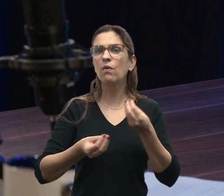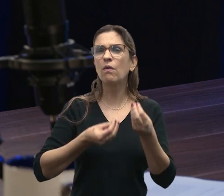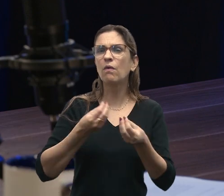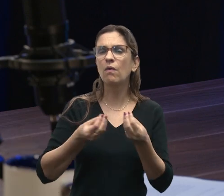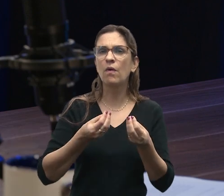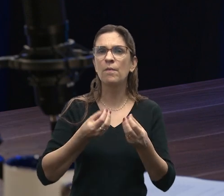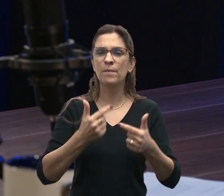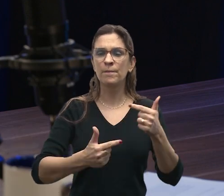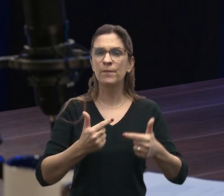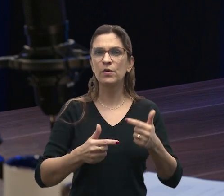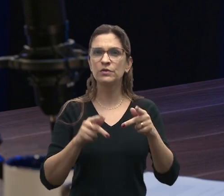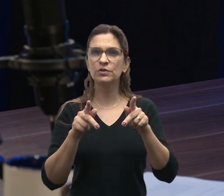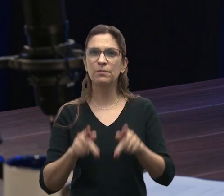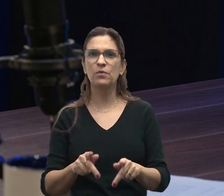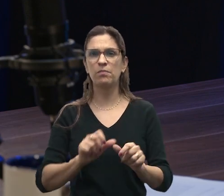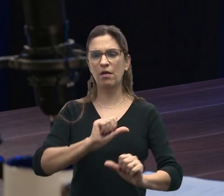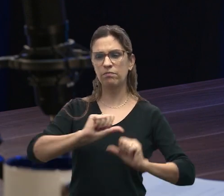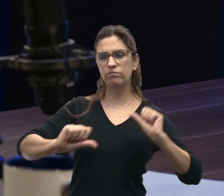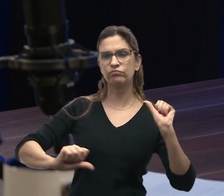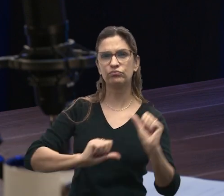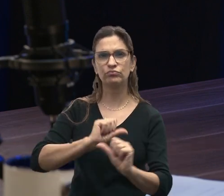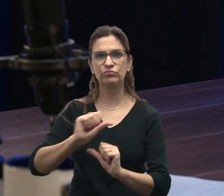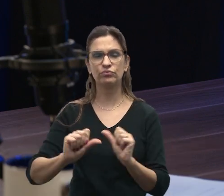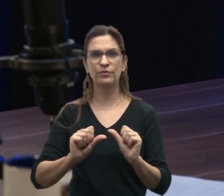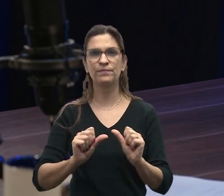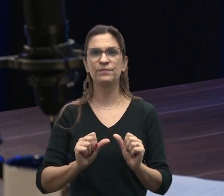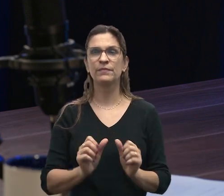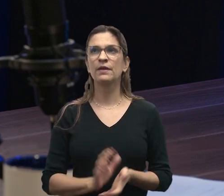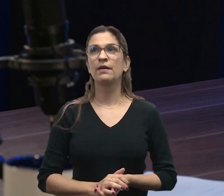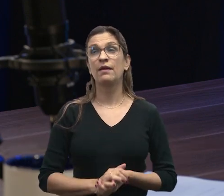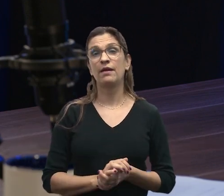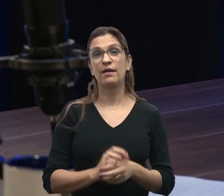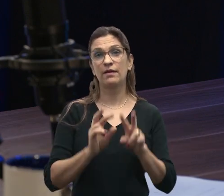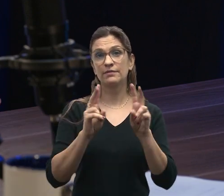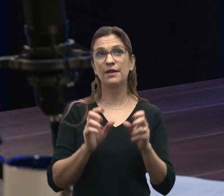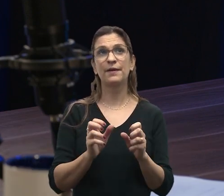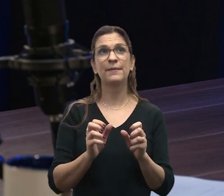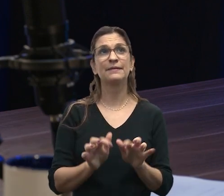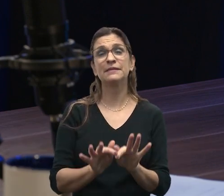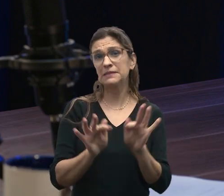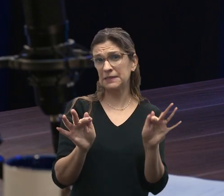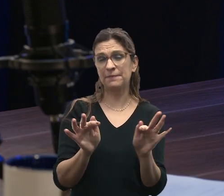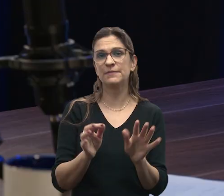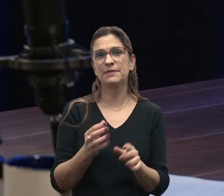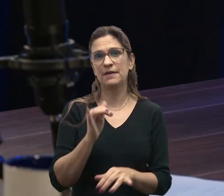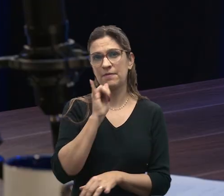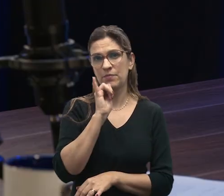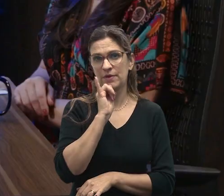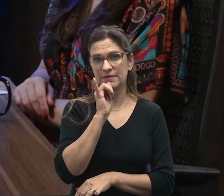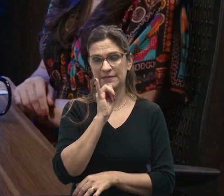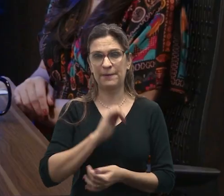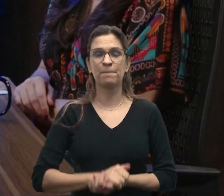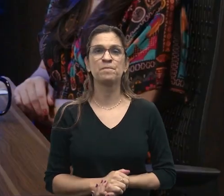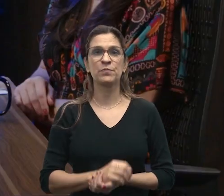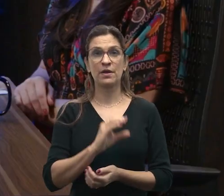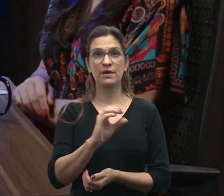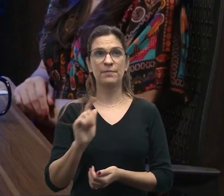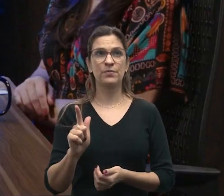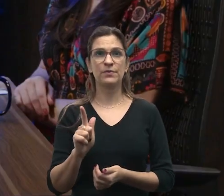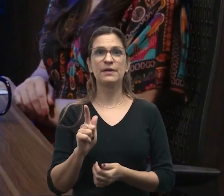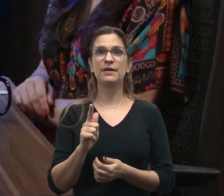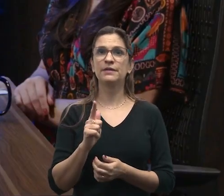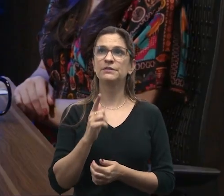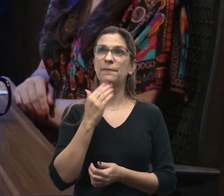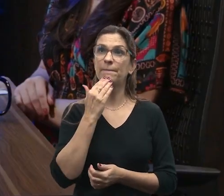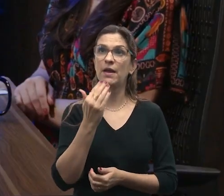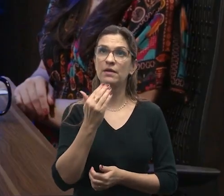política pública, por exemplo. Uma coisa simples, Campo Grande, há 11 anos, requer do Executivo, e isso não